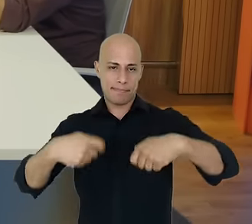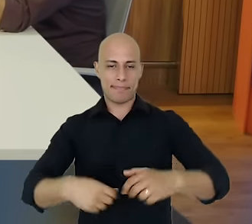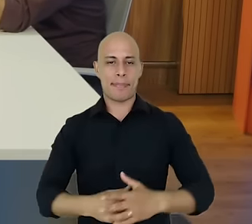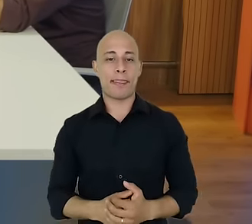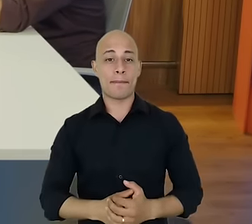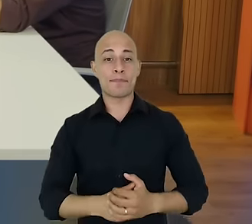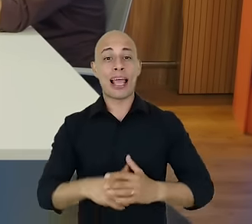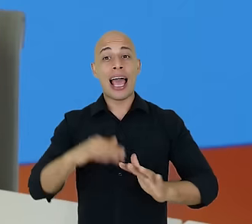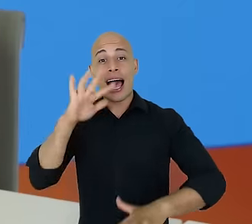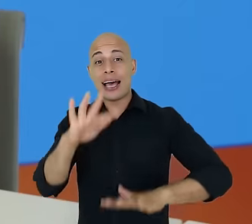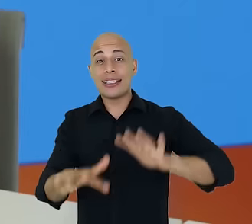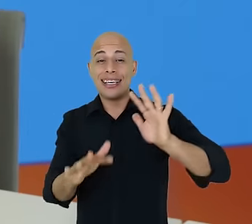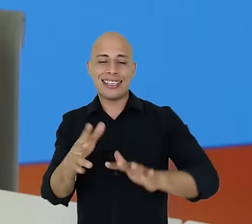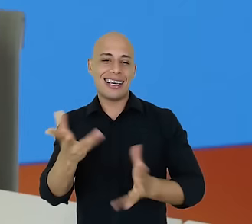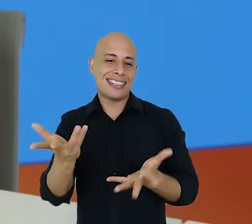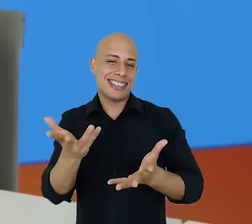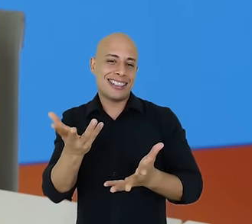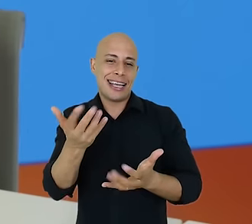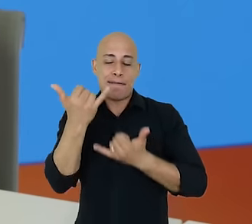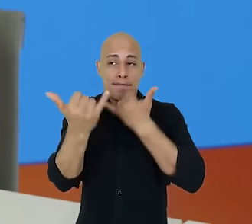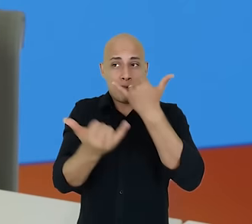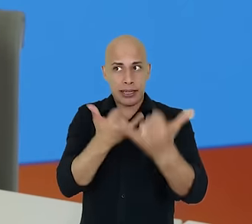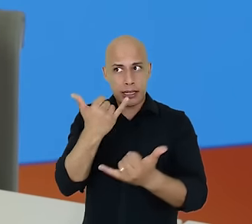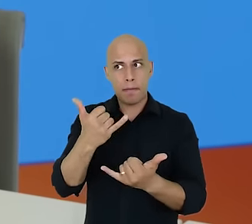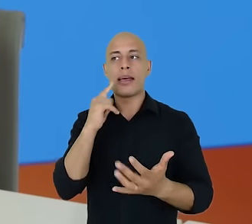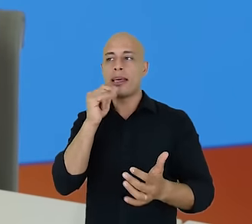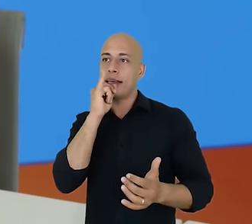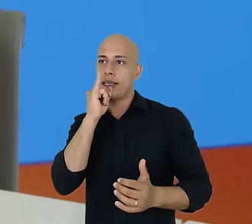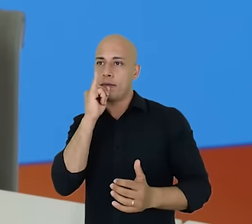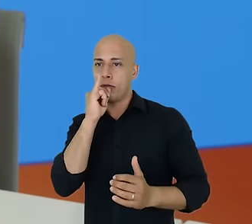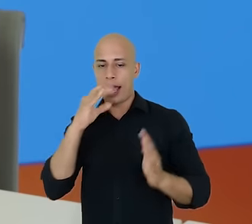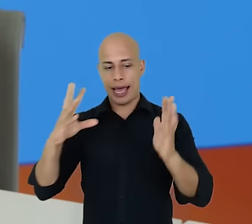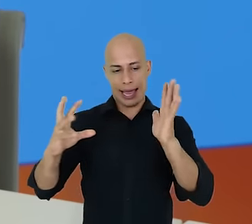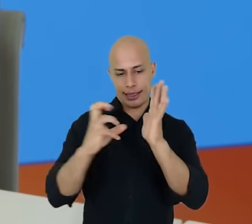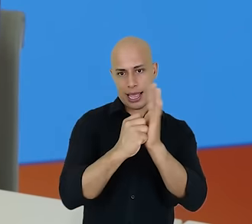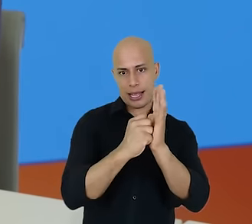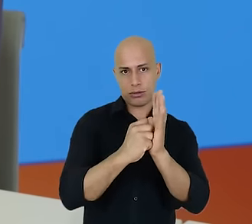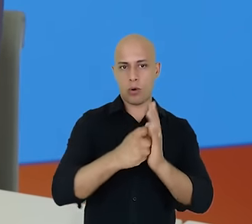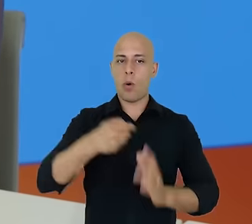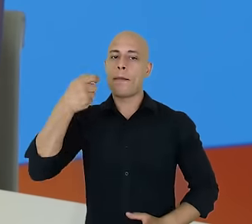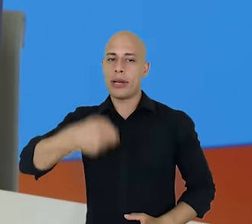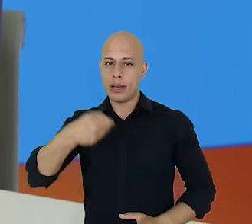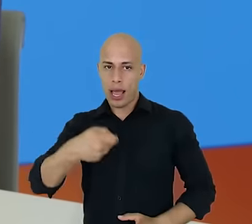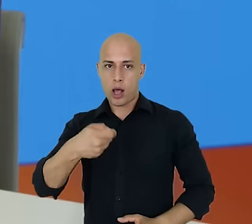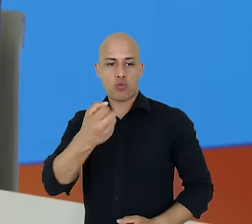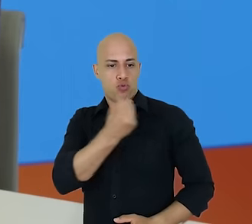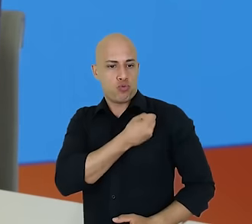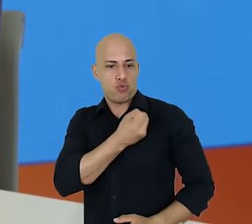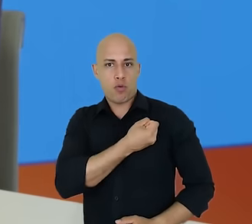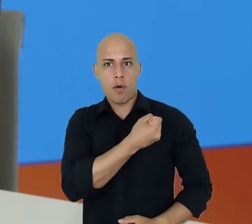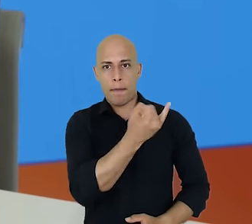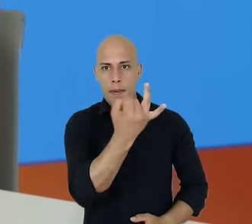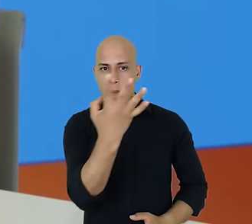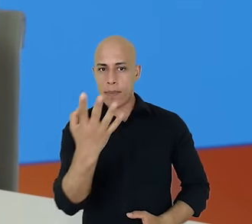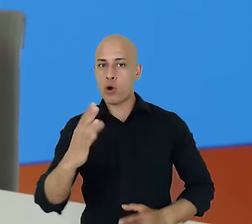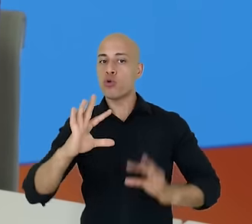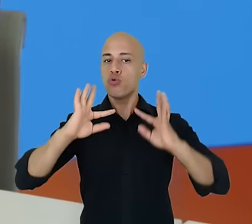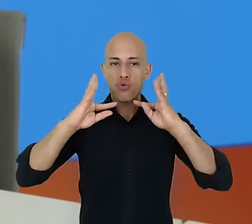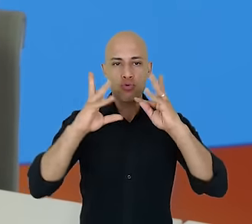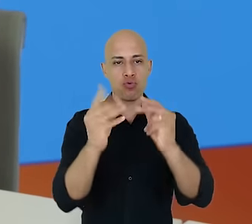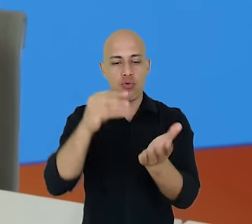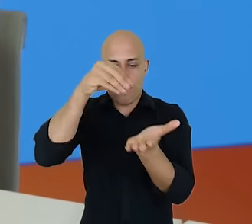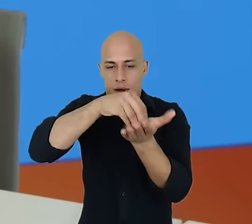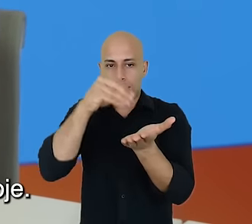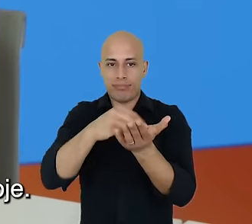gente Às vezes brinca né mas é a gente percebe que no cadastro precisa então é uma dica aí até que a gentec de